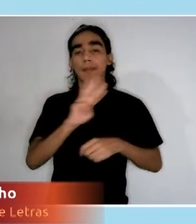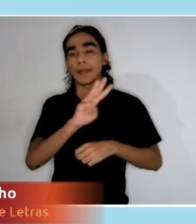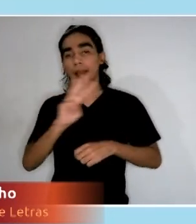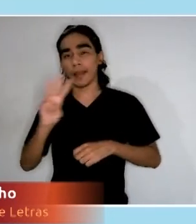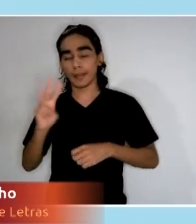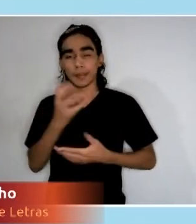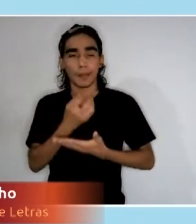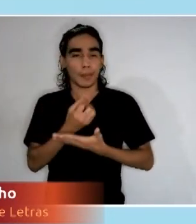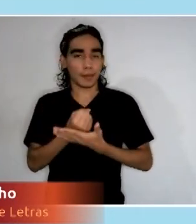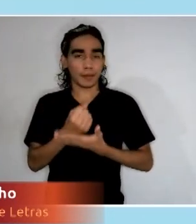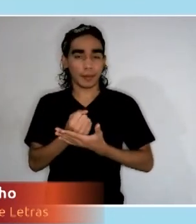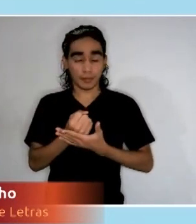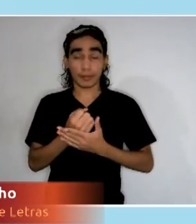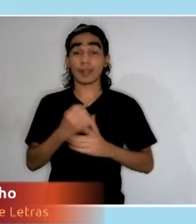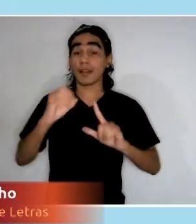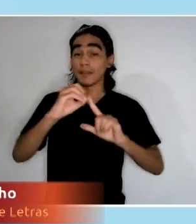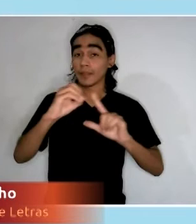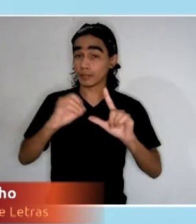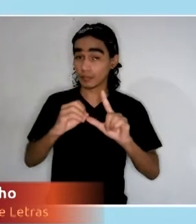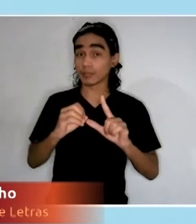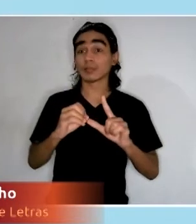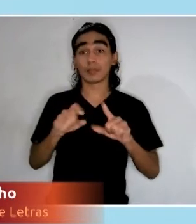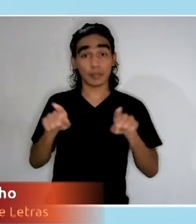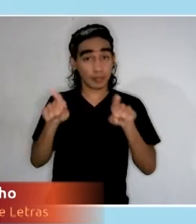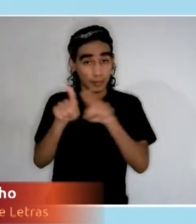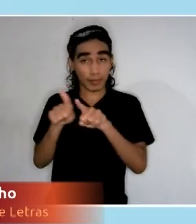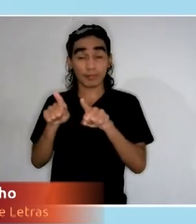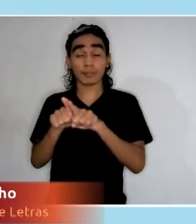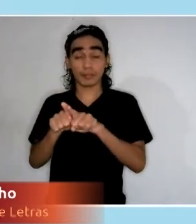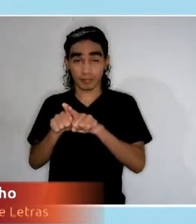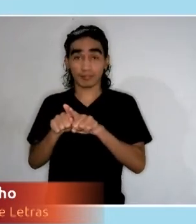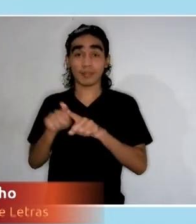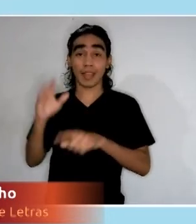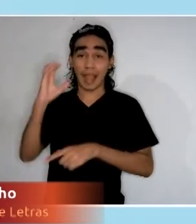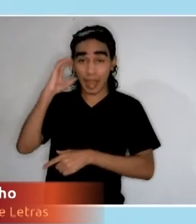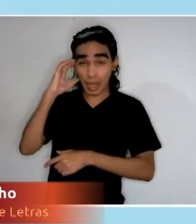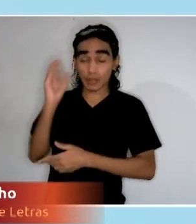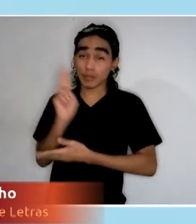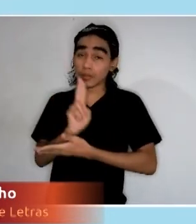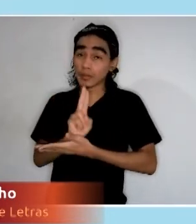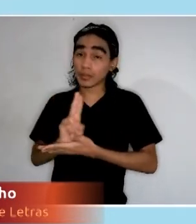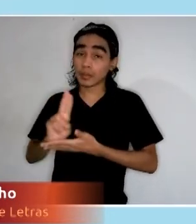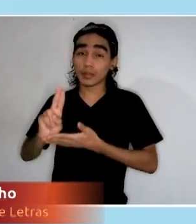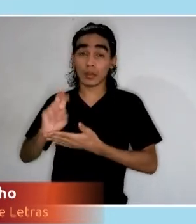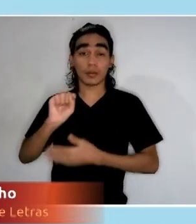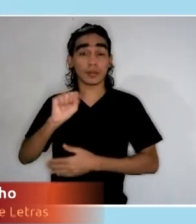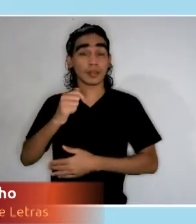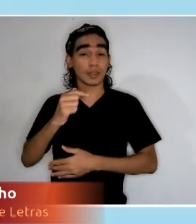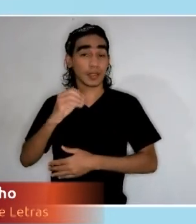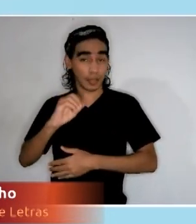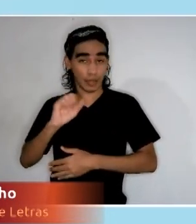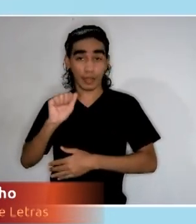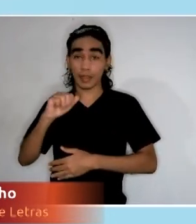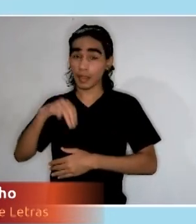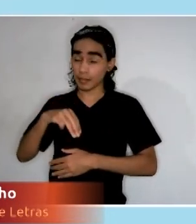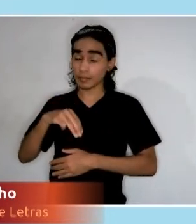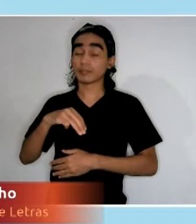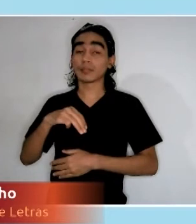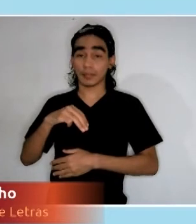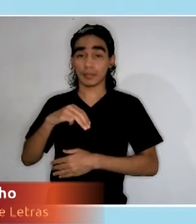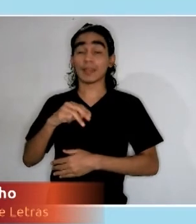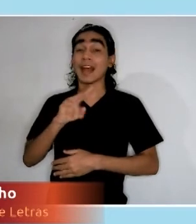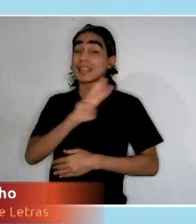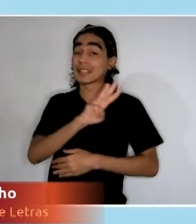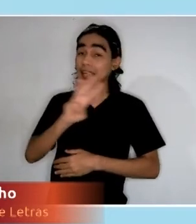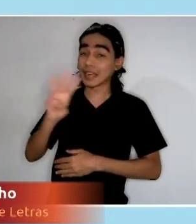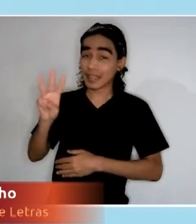UFG. Também, simultaneamente, é transmitido na Rádio Universitária, nos 870 AM, no site da rádio e